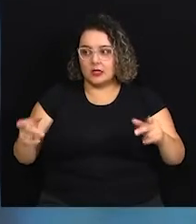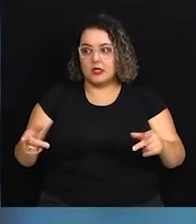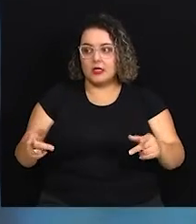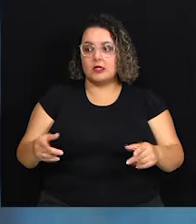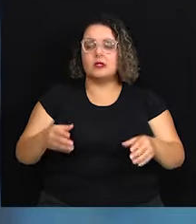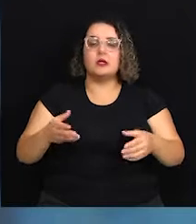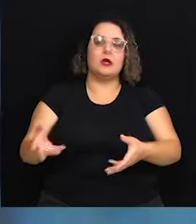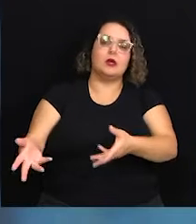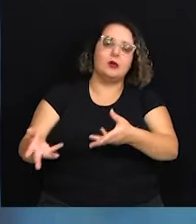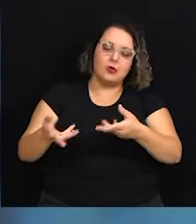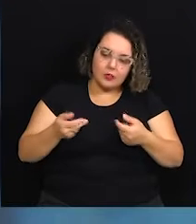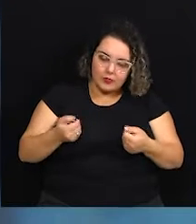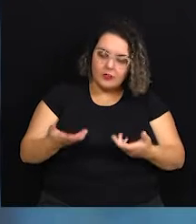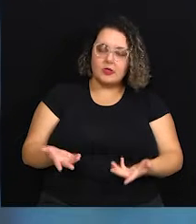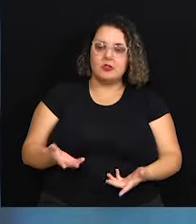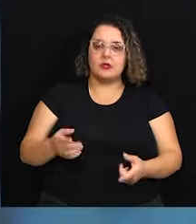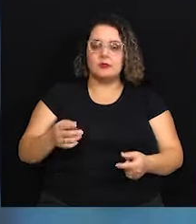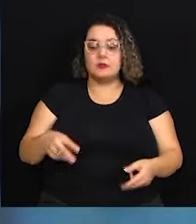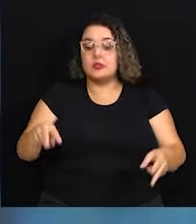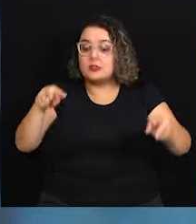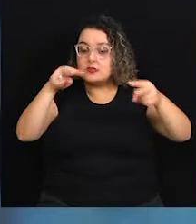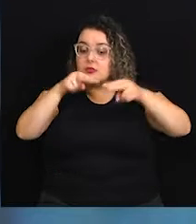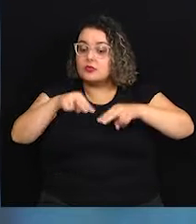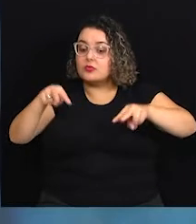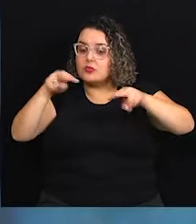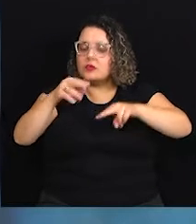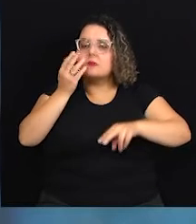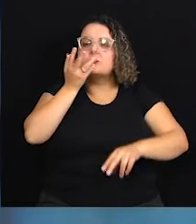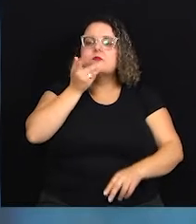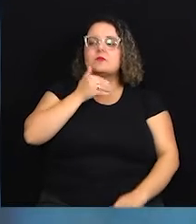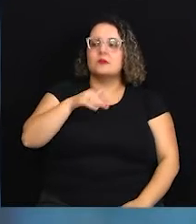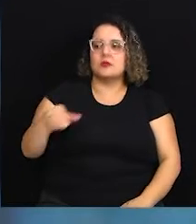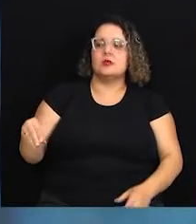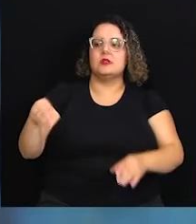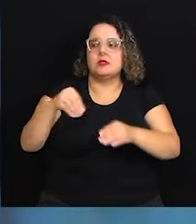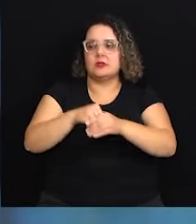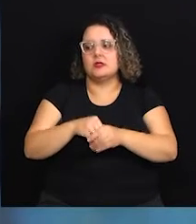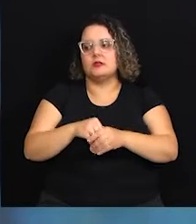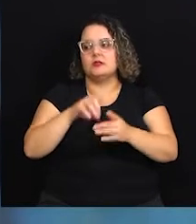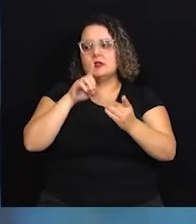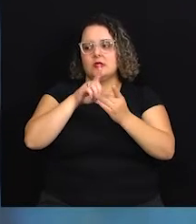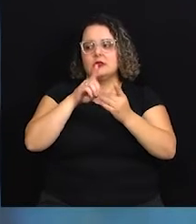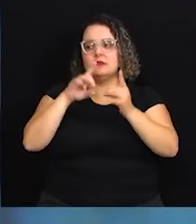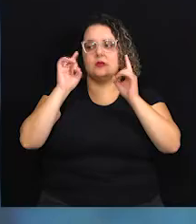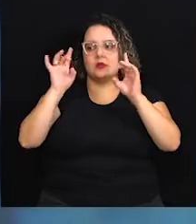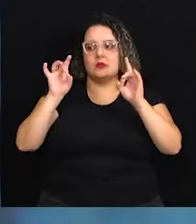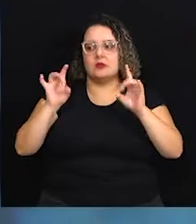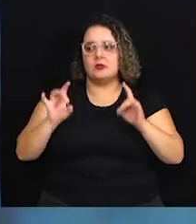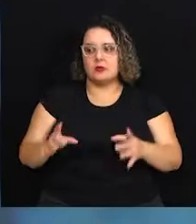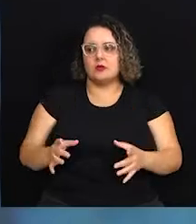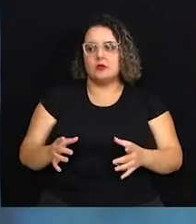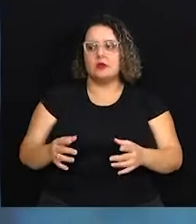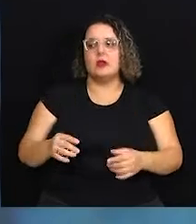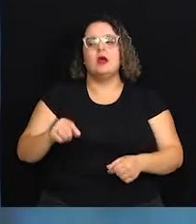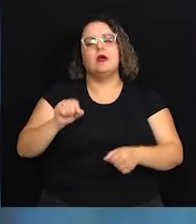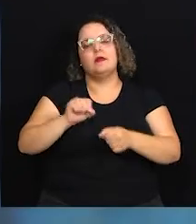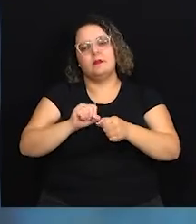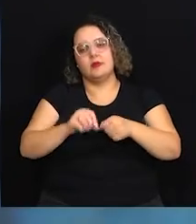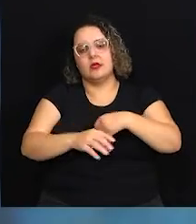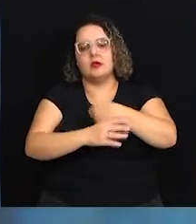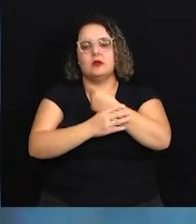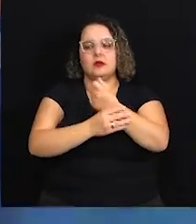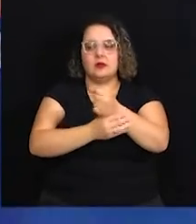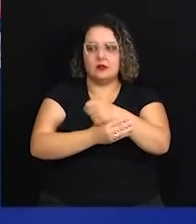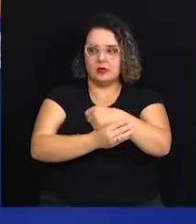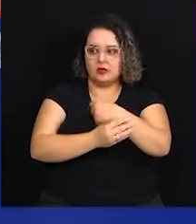gente convida para que elas tenham esse outro olhar dessa criança dentro do atendimento individualizado. Ela passa pela fisioterapia, então ela vai fazer